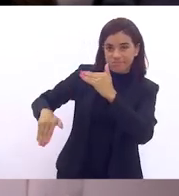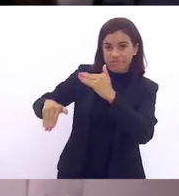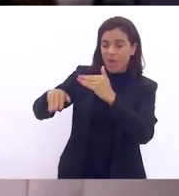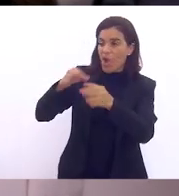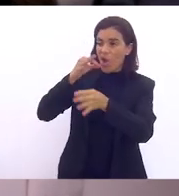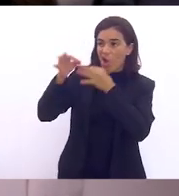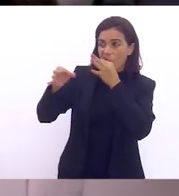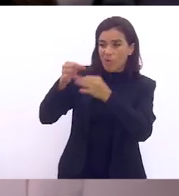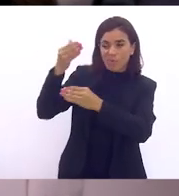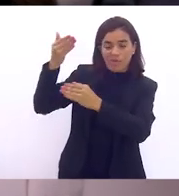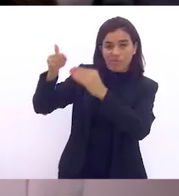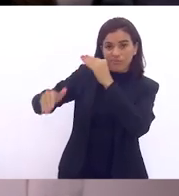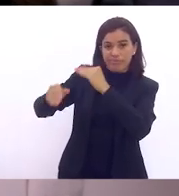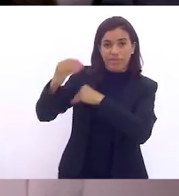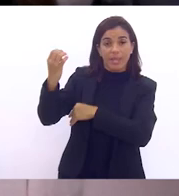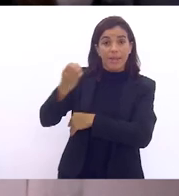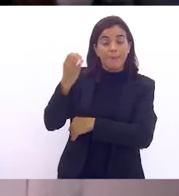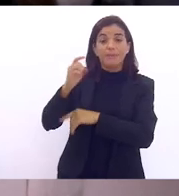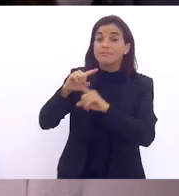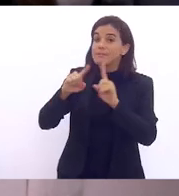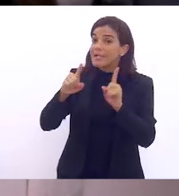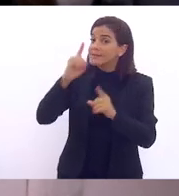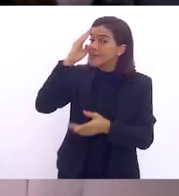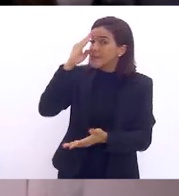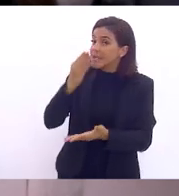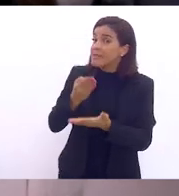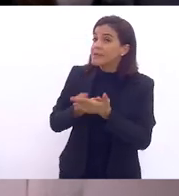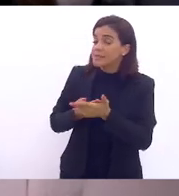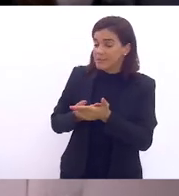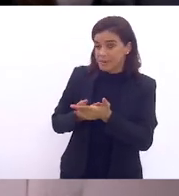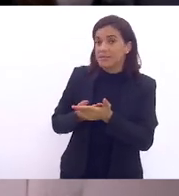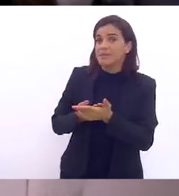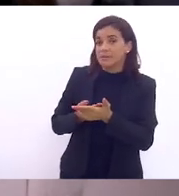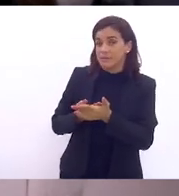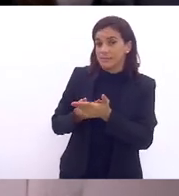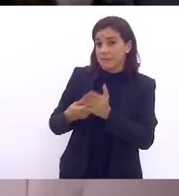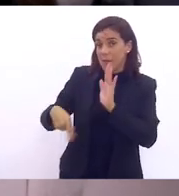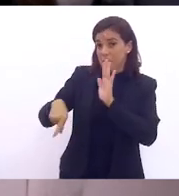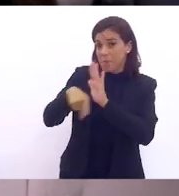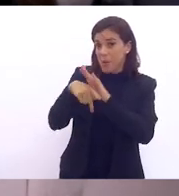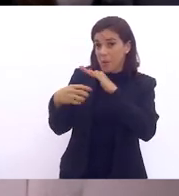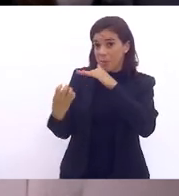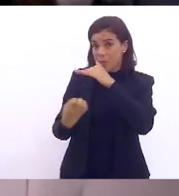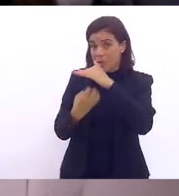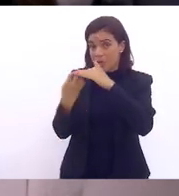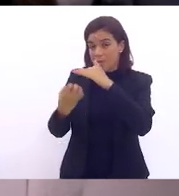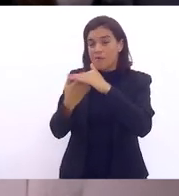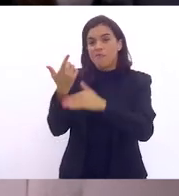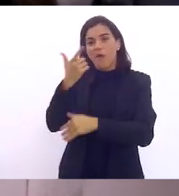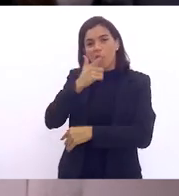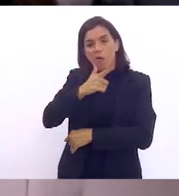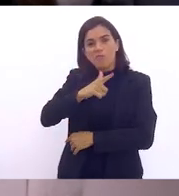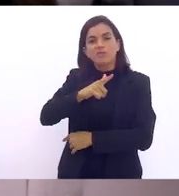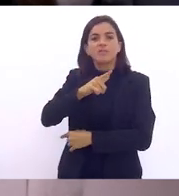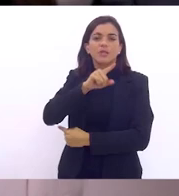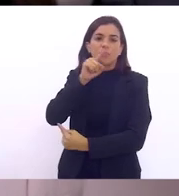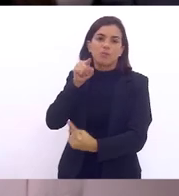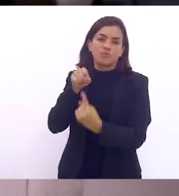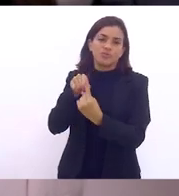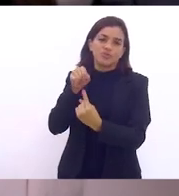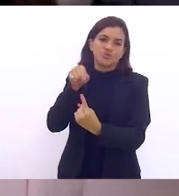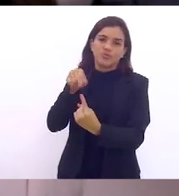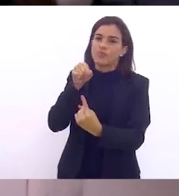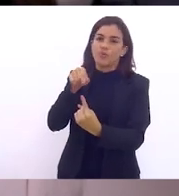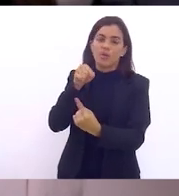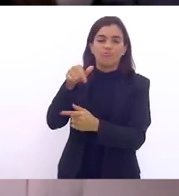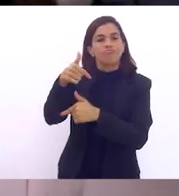da concessionária Nós acreditamos que eh a própria concessionária com o tempo vai atingir o ponto ótimo o Ponto Central